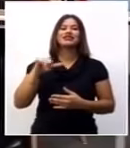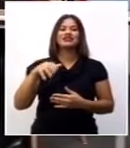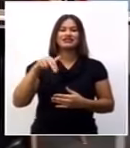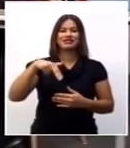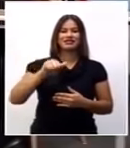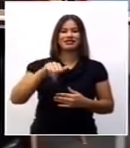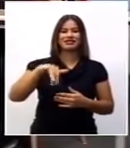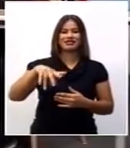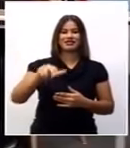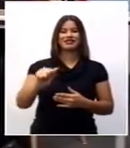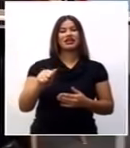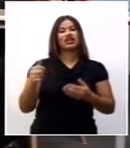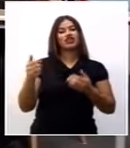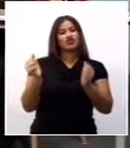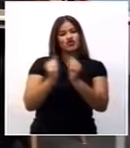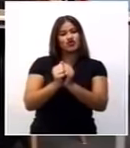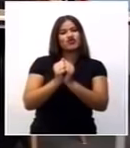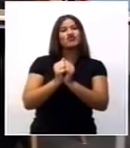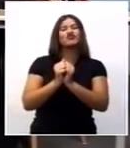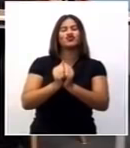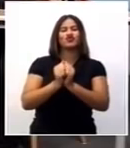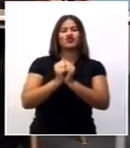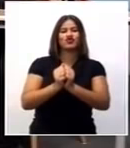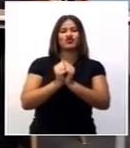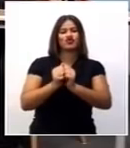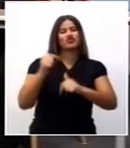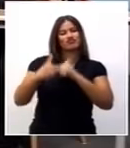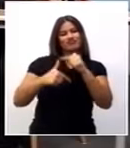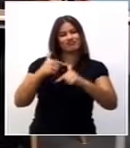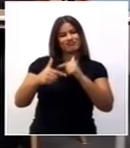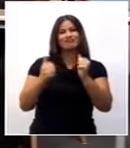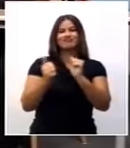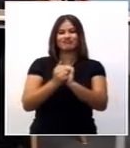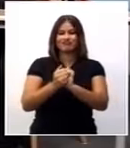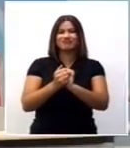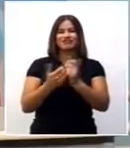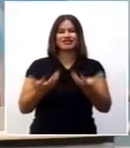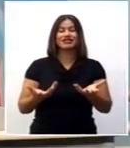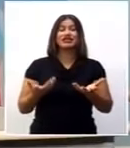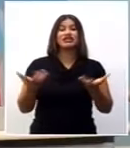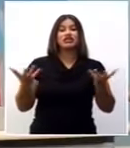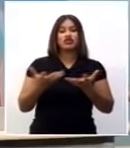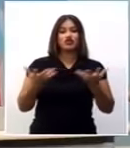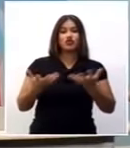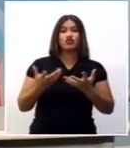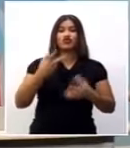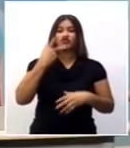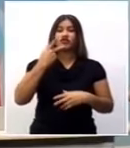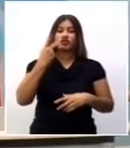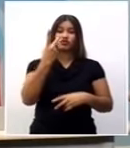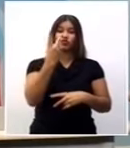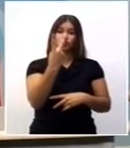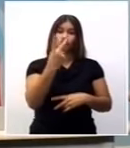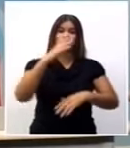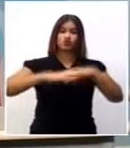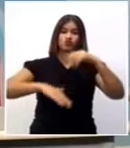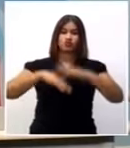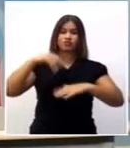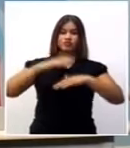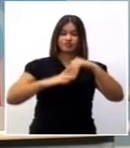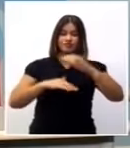vai estar trabalhando conosco agora. Nós vamos trabalhar duas habilidades.